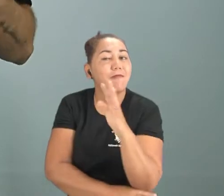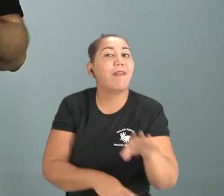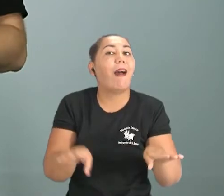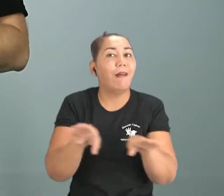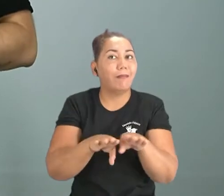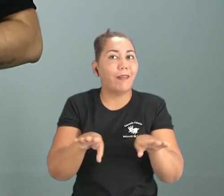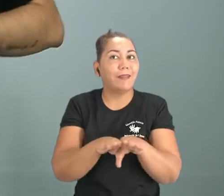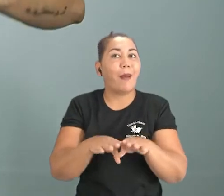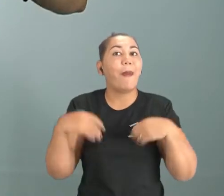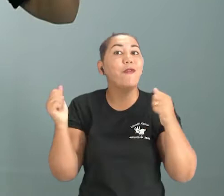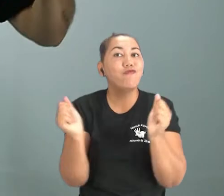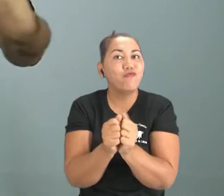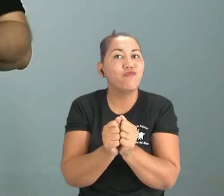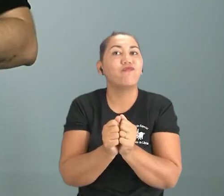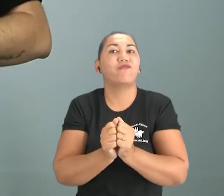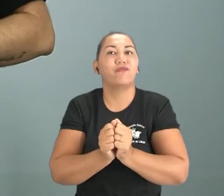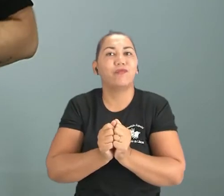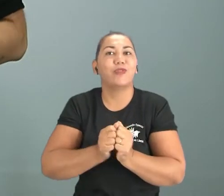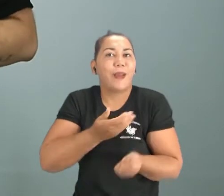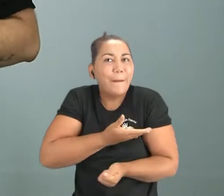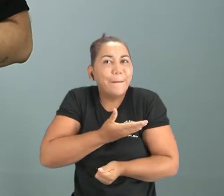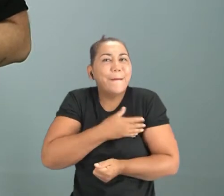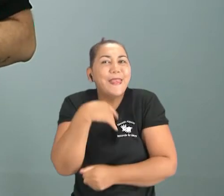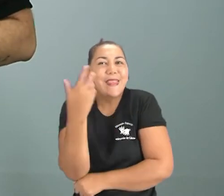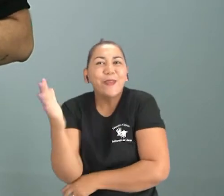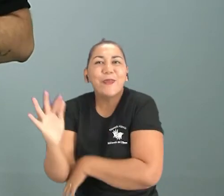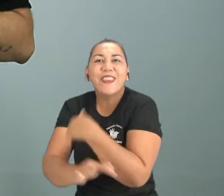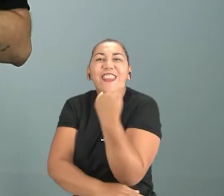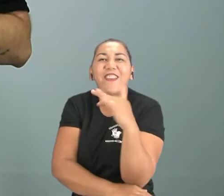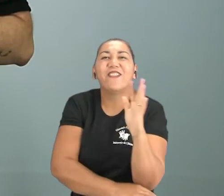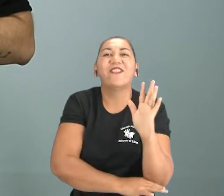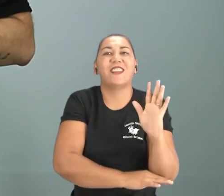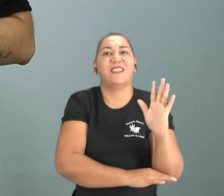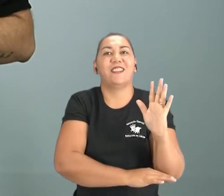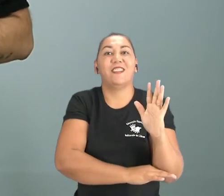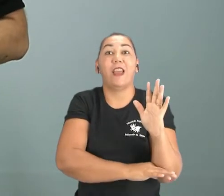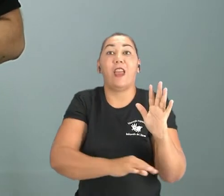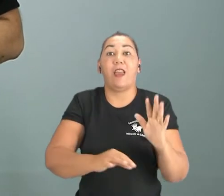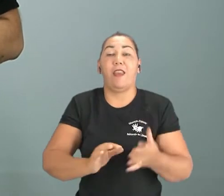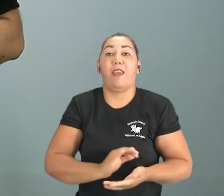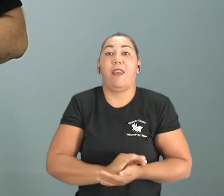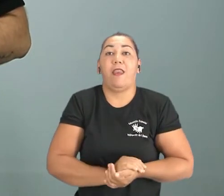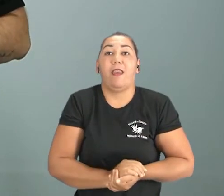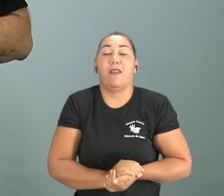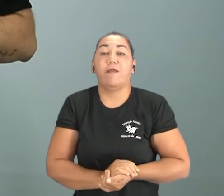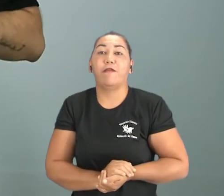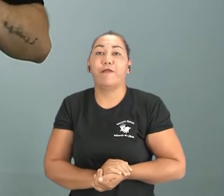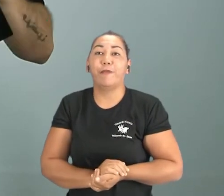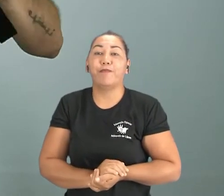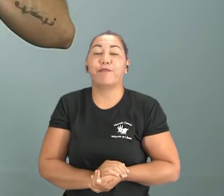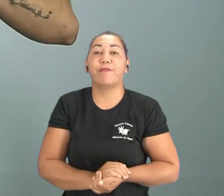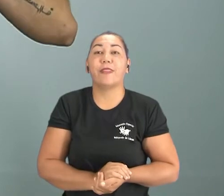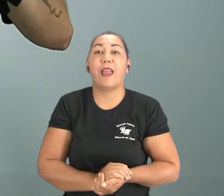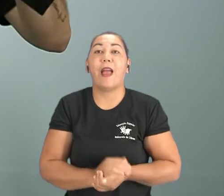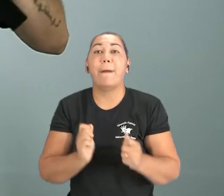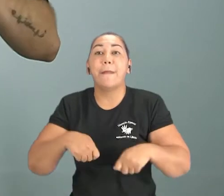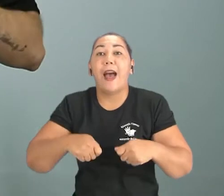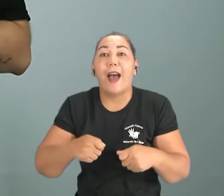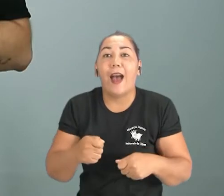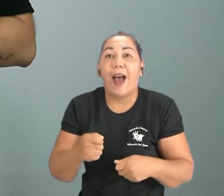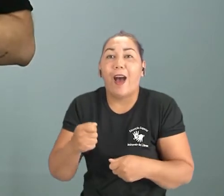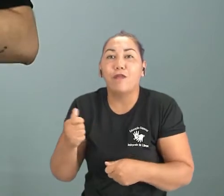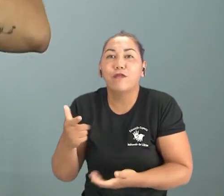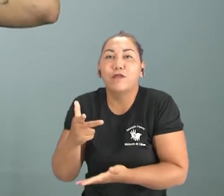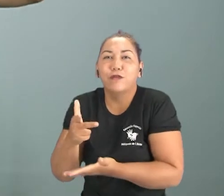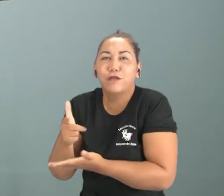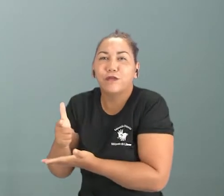que nesse junto com os outros amigos deles da Mata e não deixe ele faz com que os caçadores IP ele faz